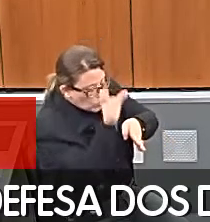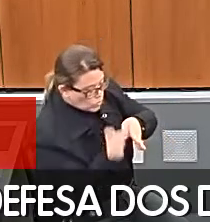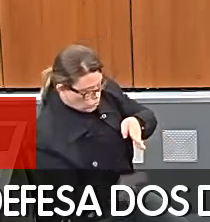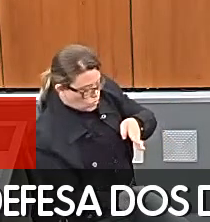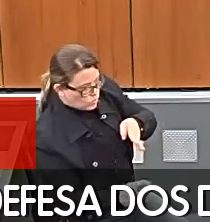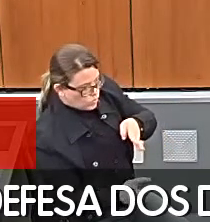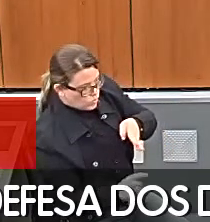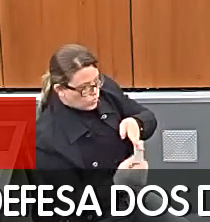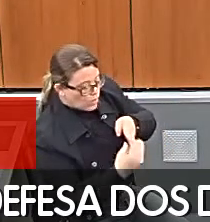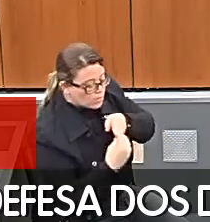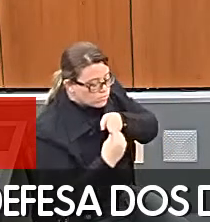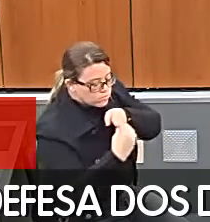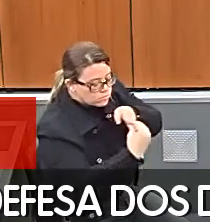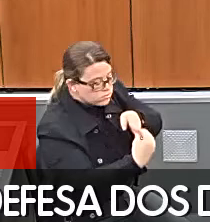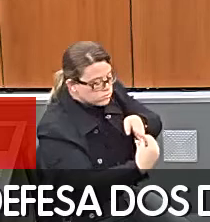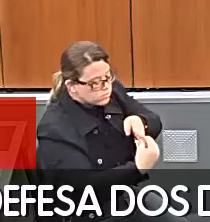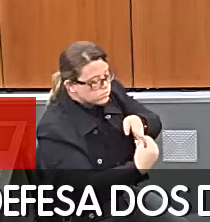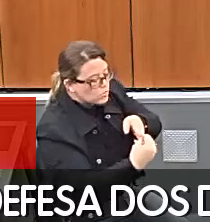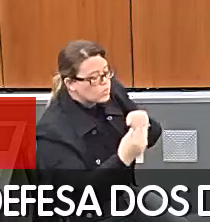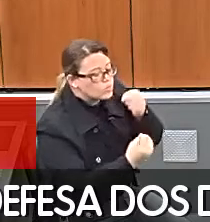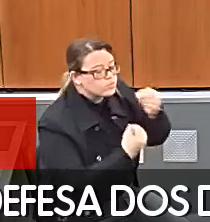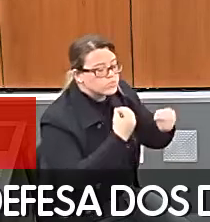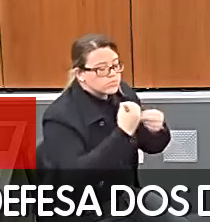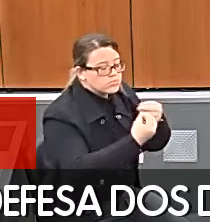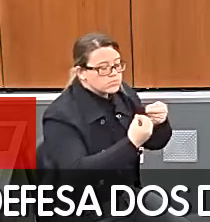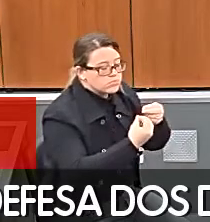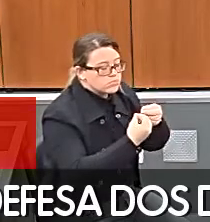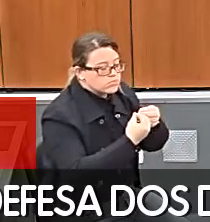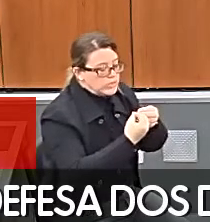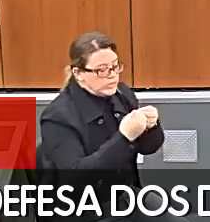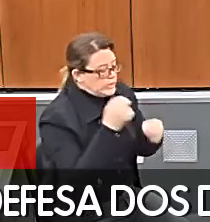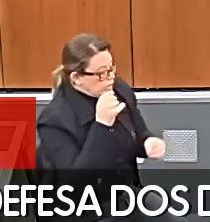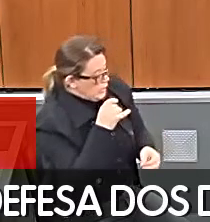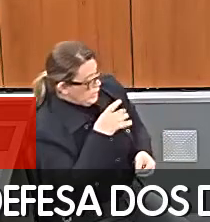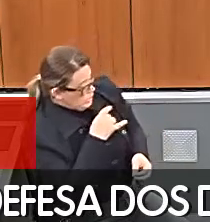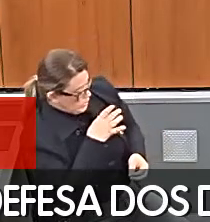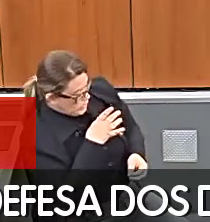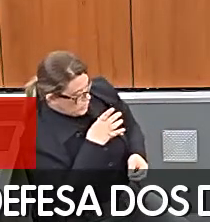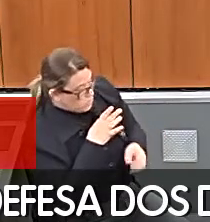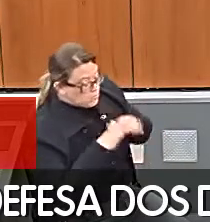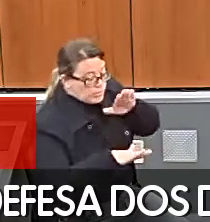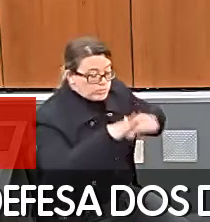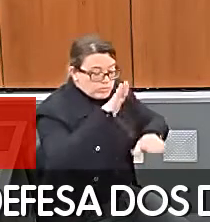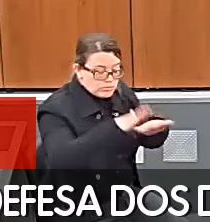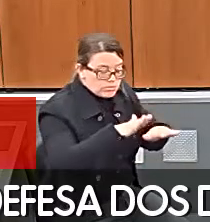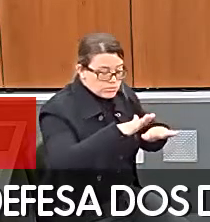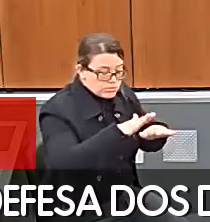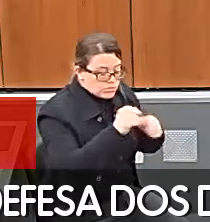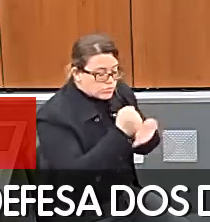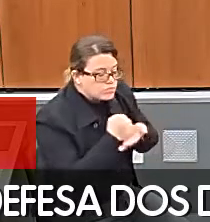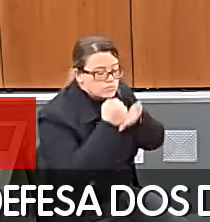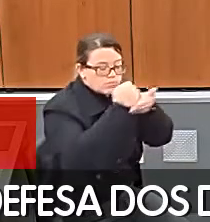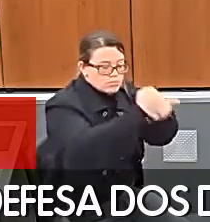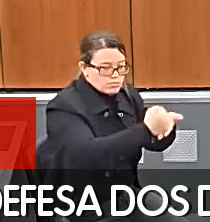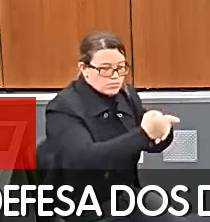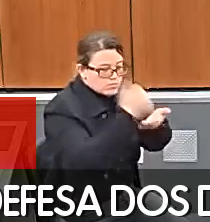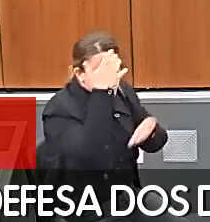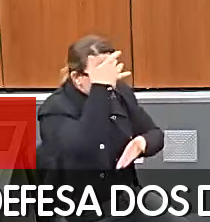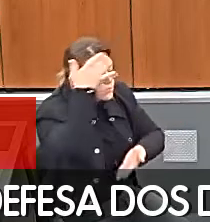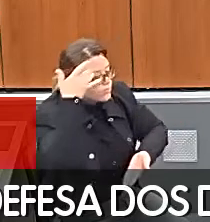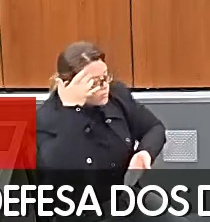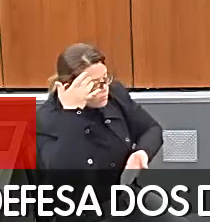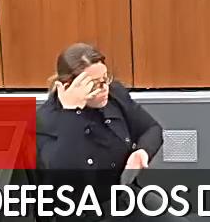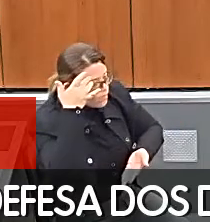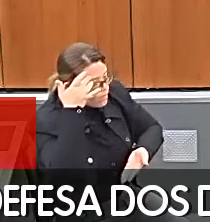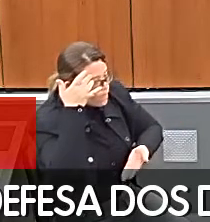inseguros de conduzir um deficiente visual, destacou a supervisora Maria Cristina. O maior desafio